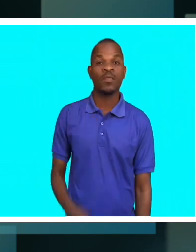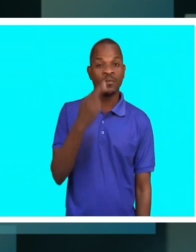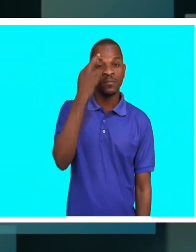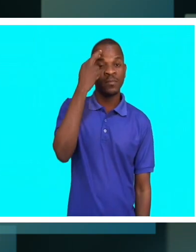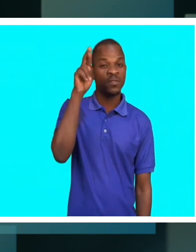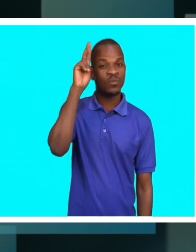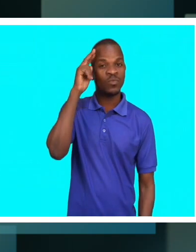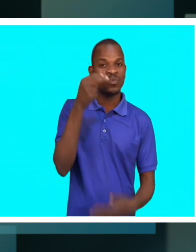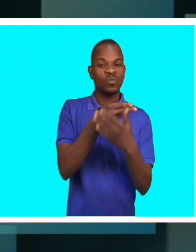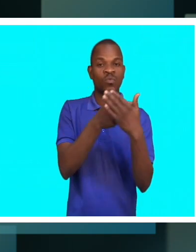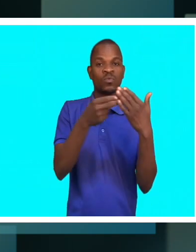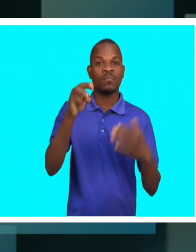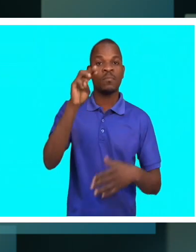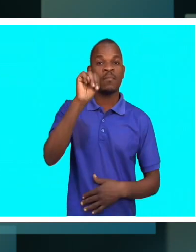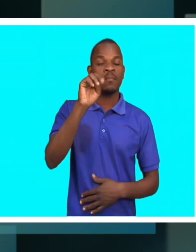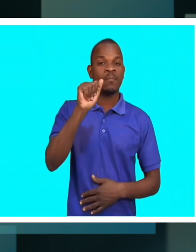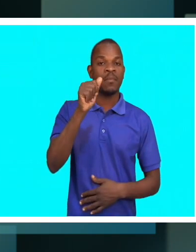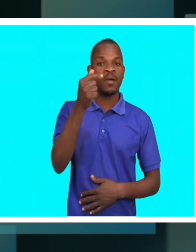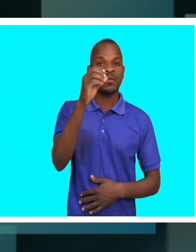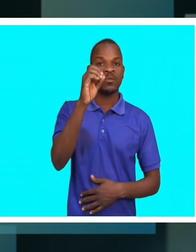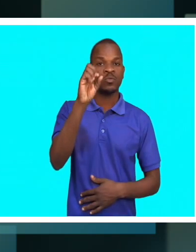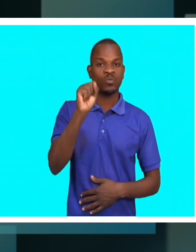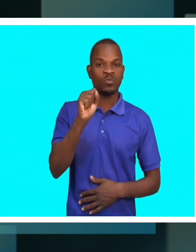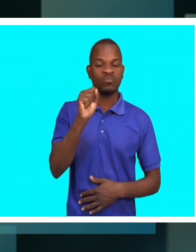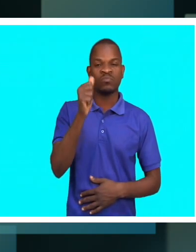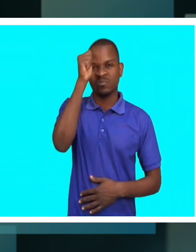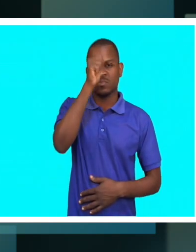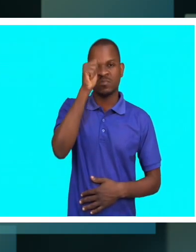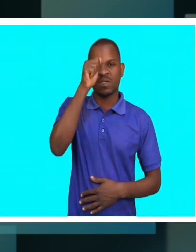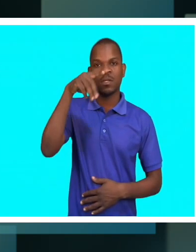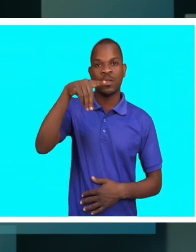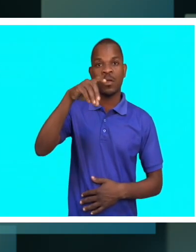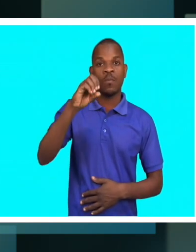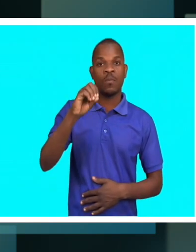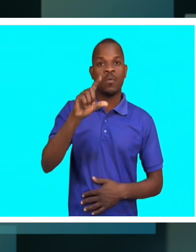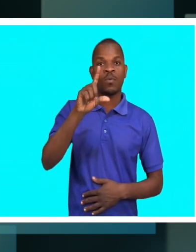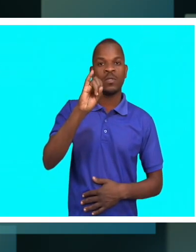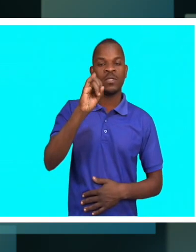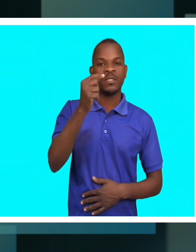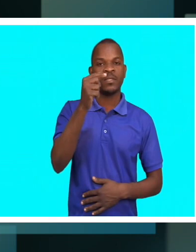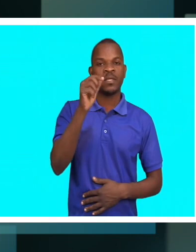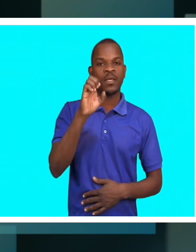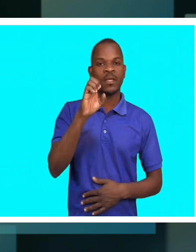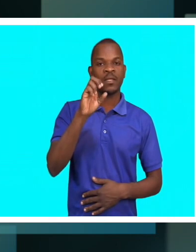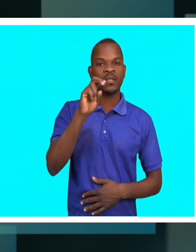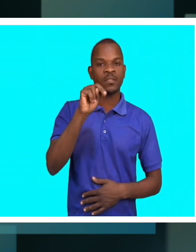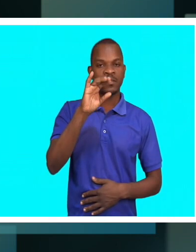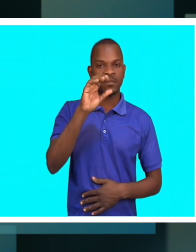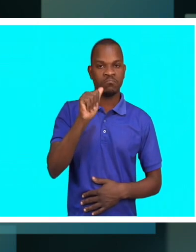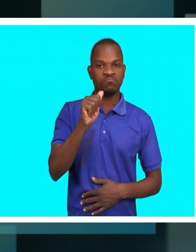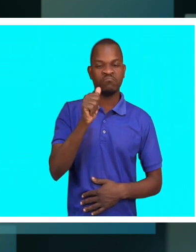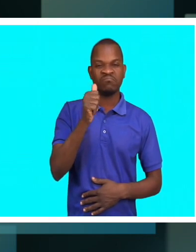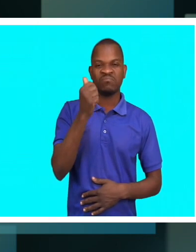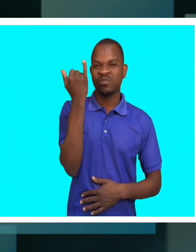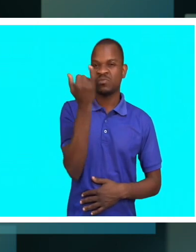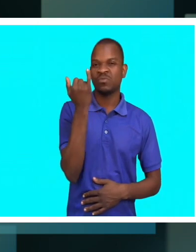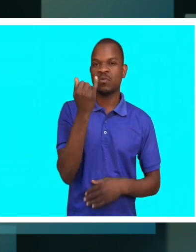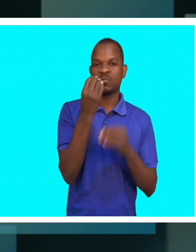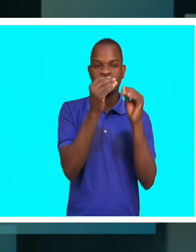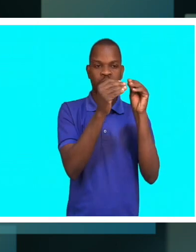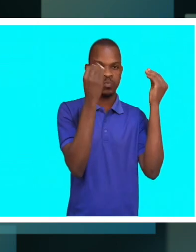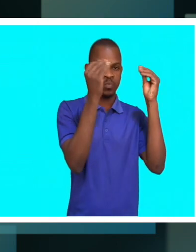bolsas. Narciso Matos, reitor da Universidade Politécnica, instituição que vai formar